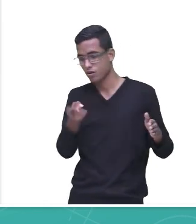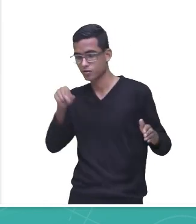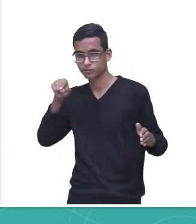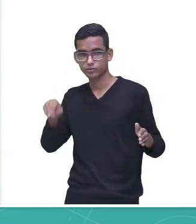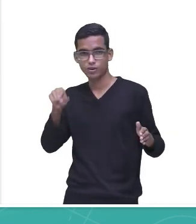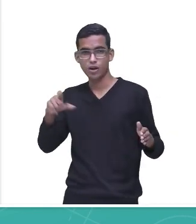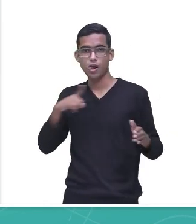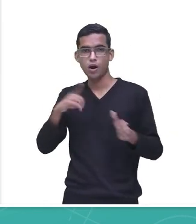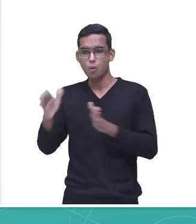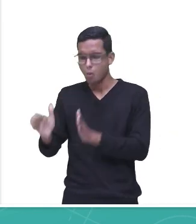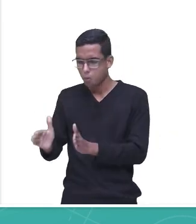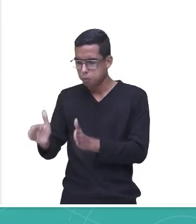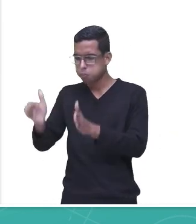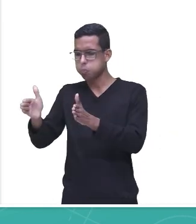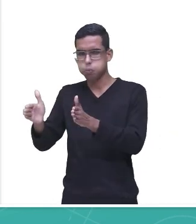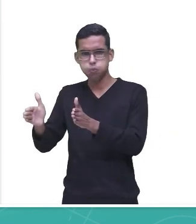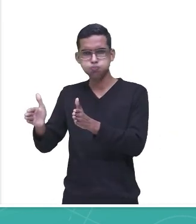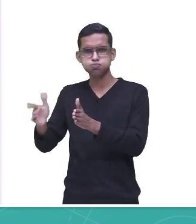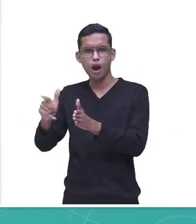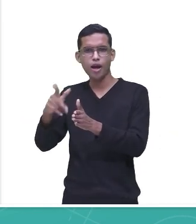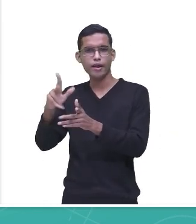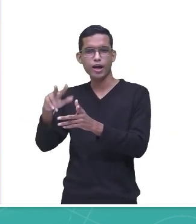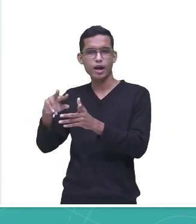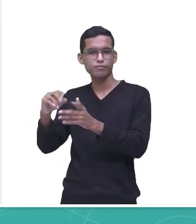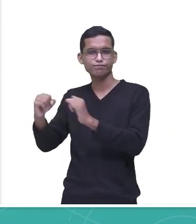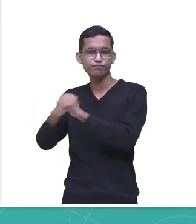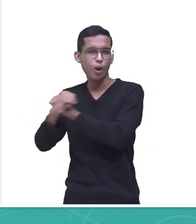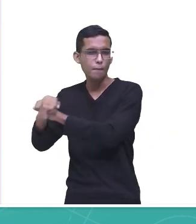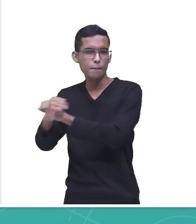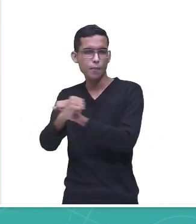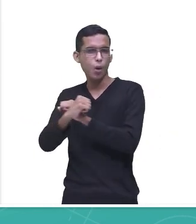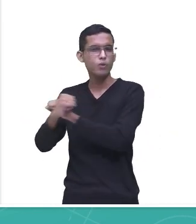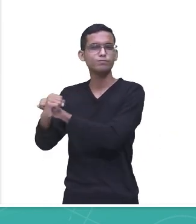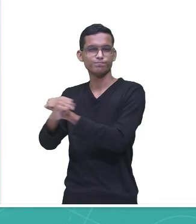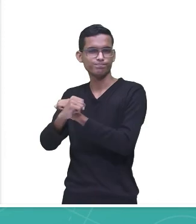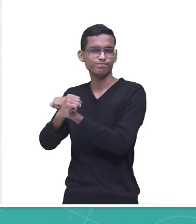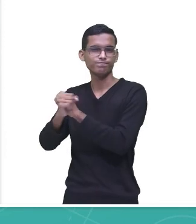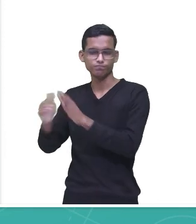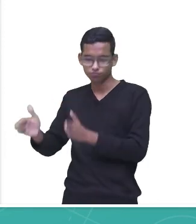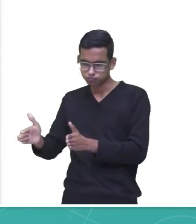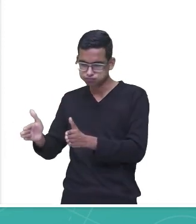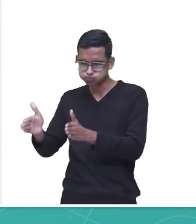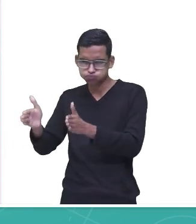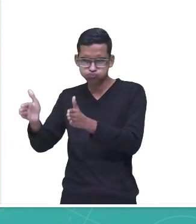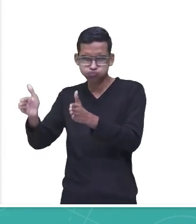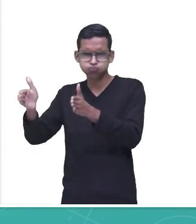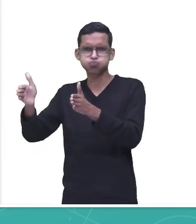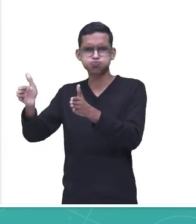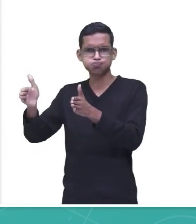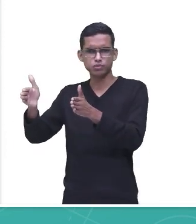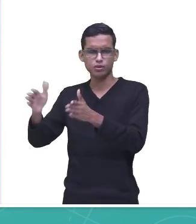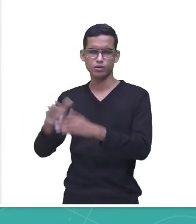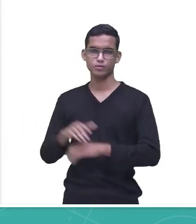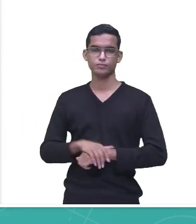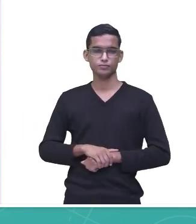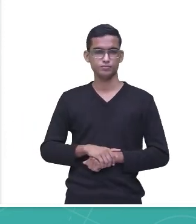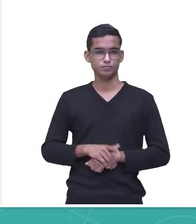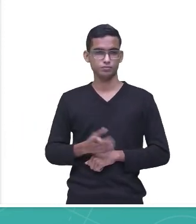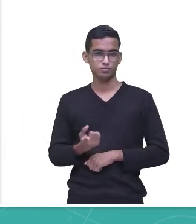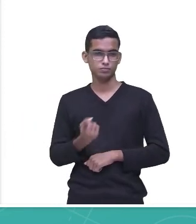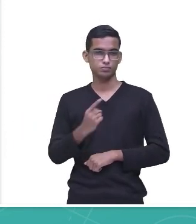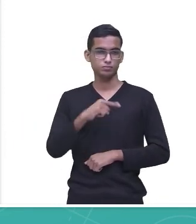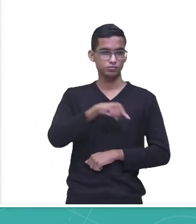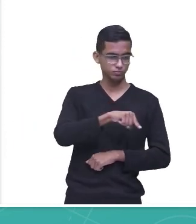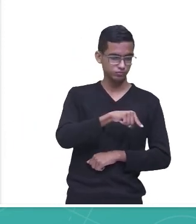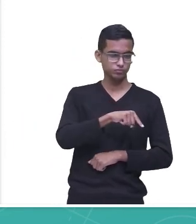uma proteção, né, aos vasos. Então as igrejas eram muito protegidas, com paredes muito grossas. E no estilo